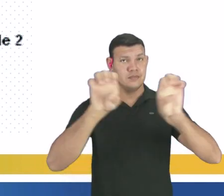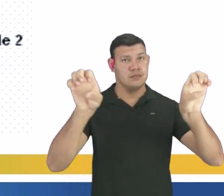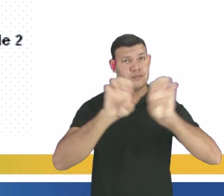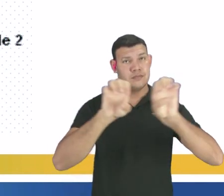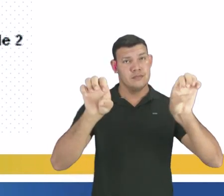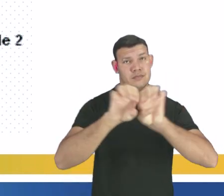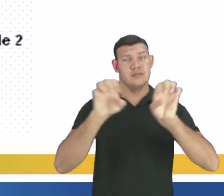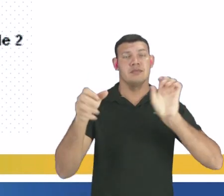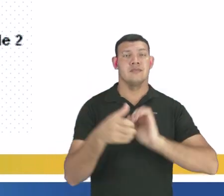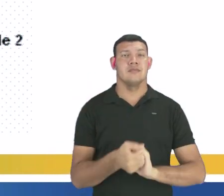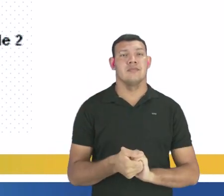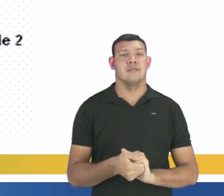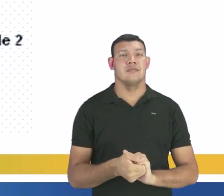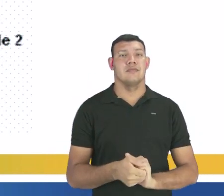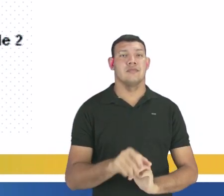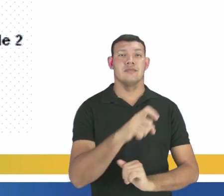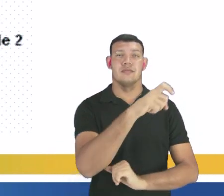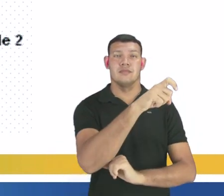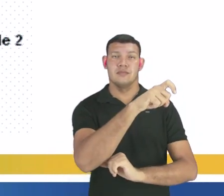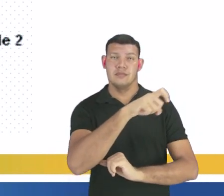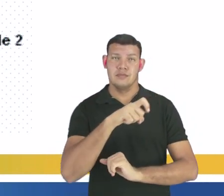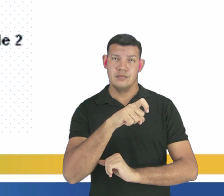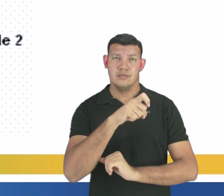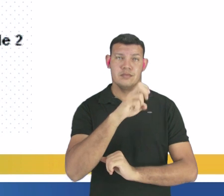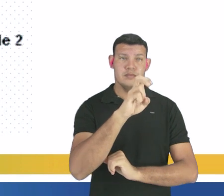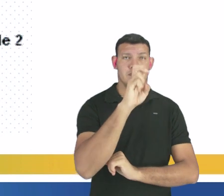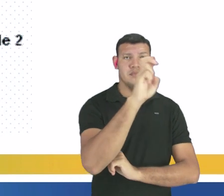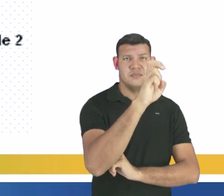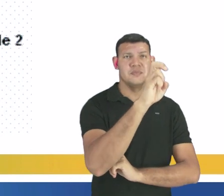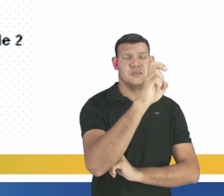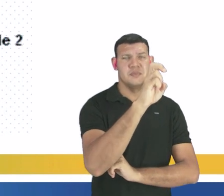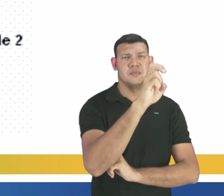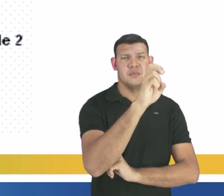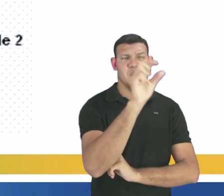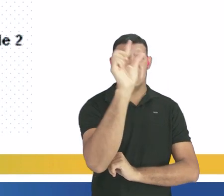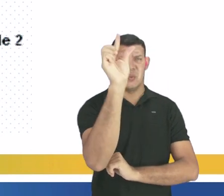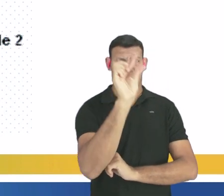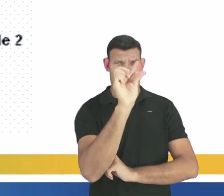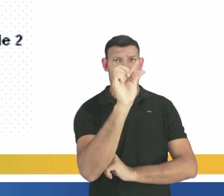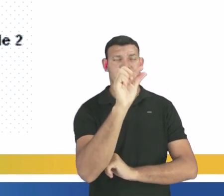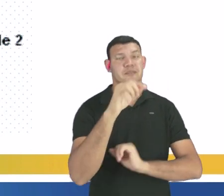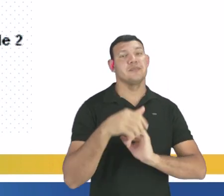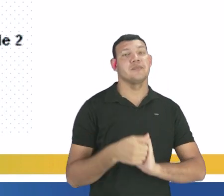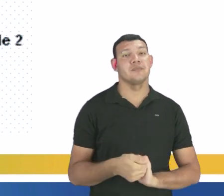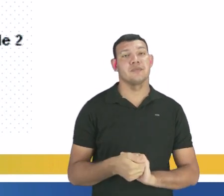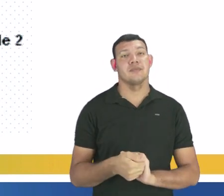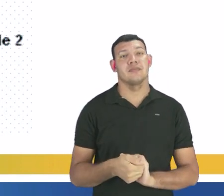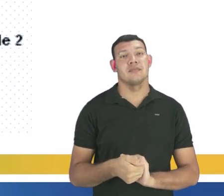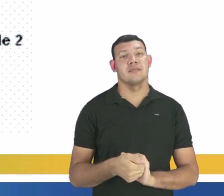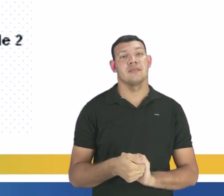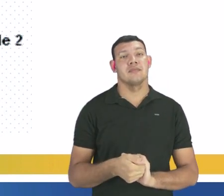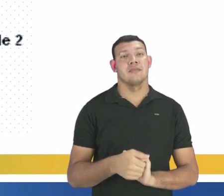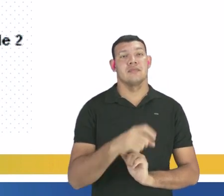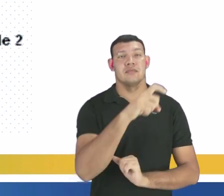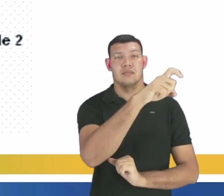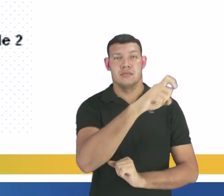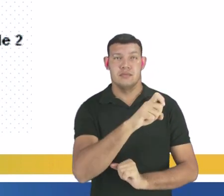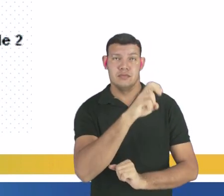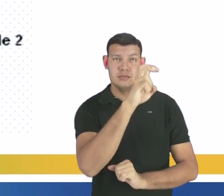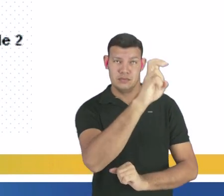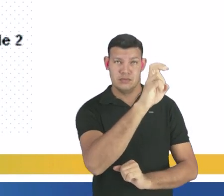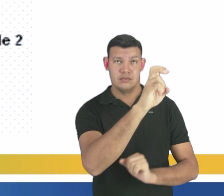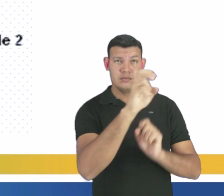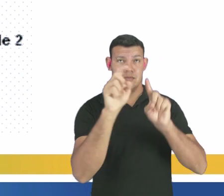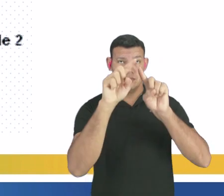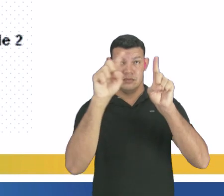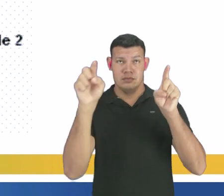o valor x elevado à quinta potência como a menor das variáveis. Então, nós vamos pôr esse termo